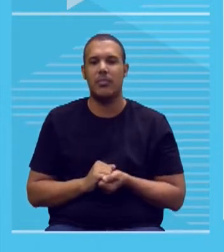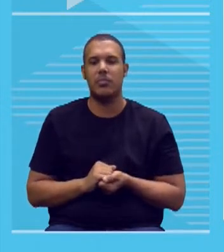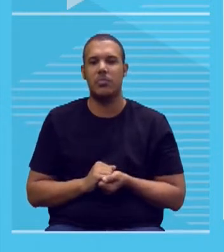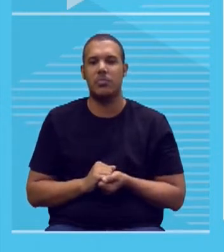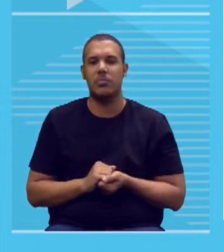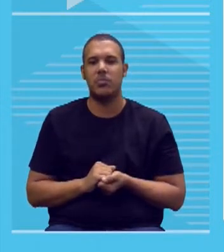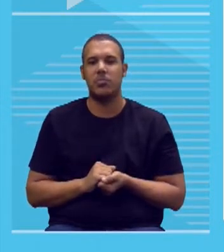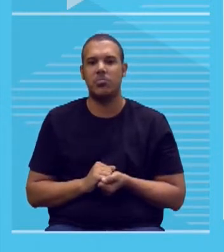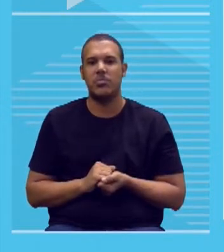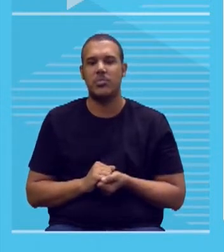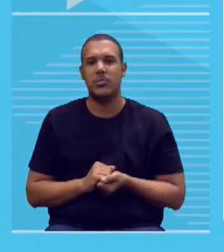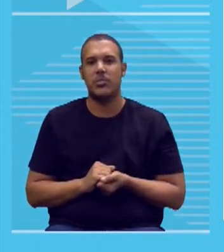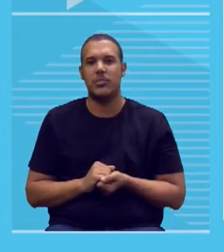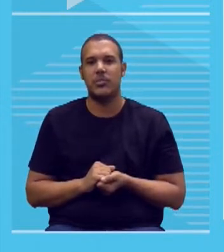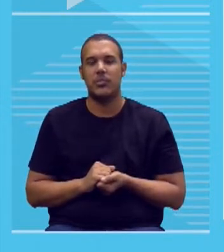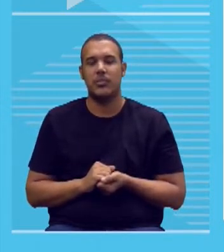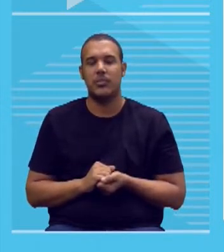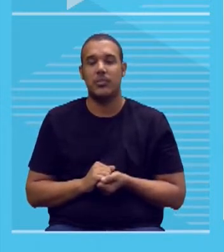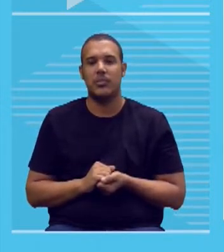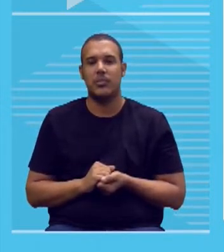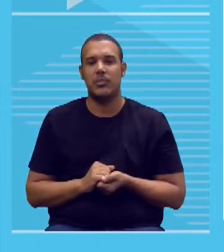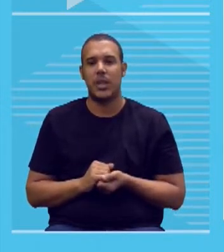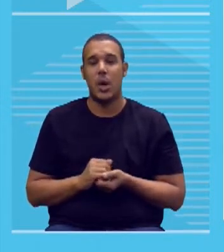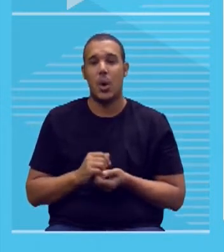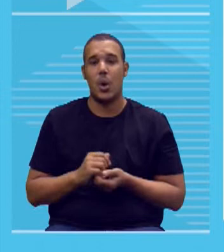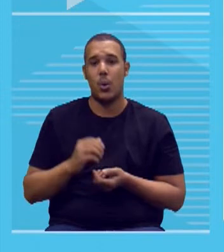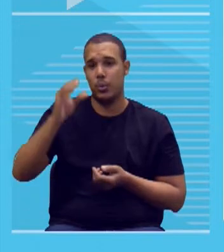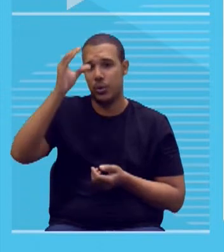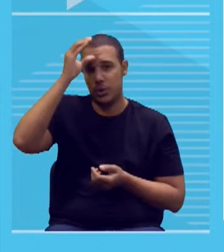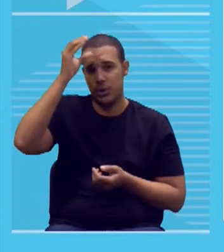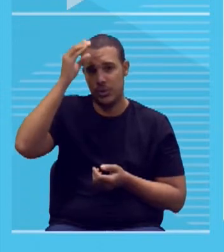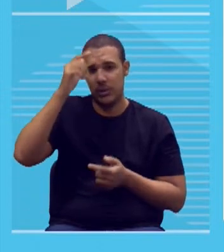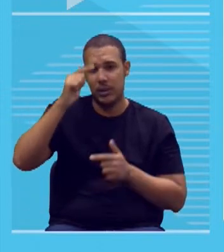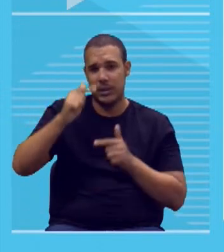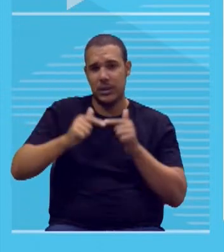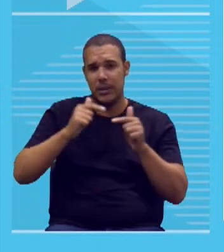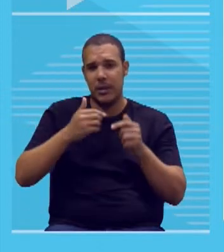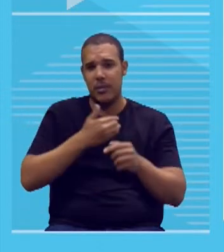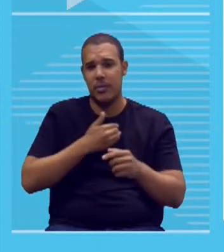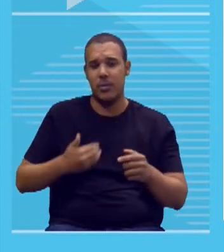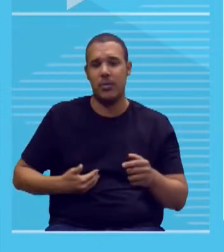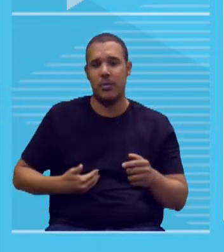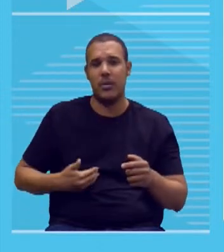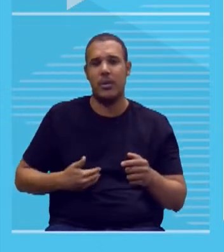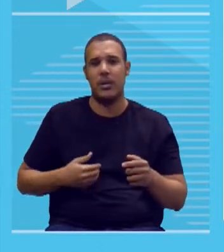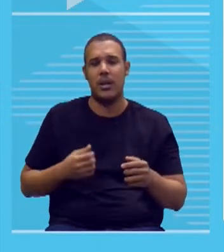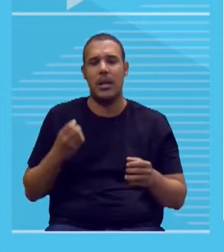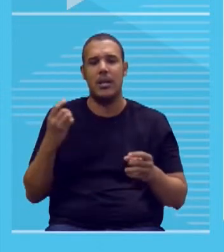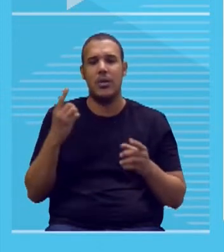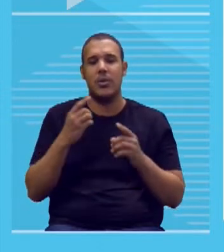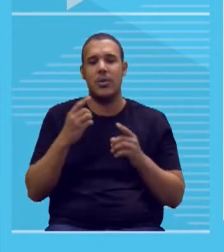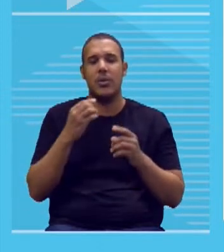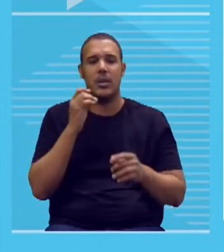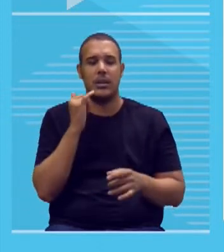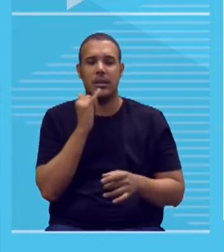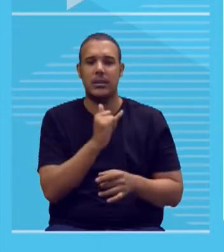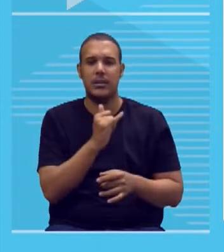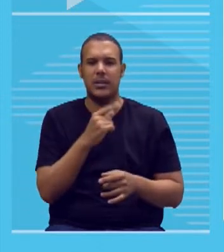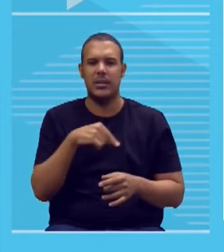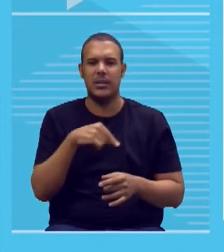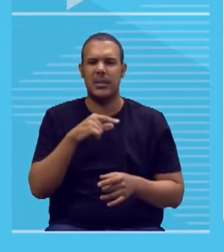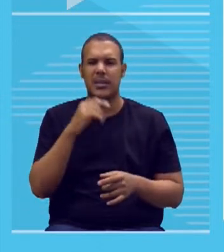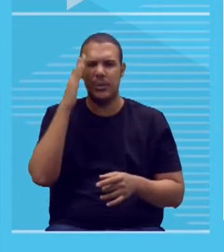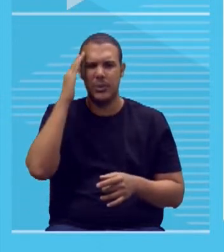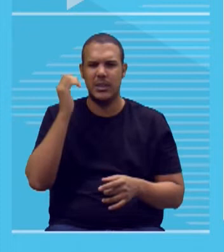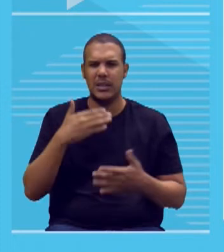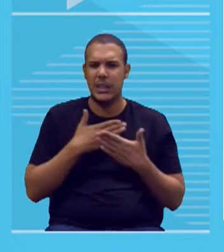cara olha que viagem e o tio dele trabalhava para o governo Inglês chegou para o Davi disse assim meu filho eu sei que você